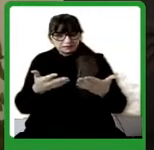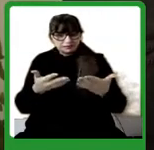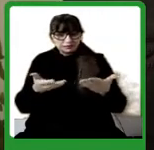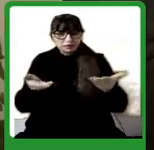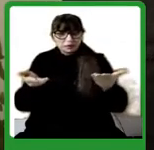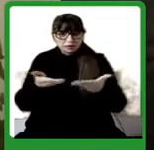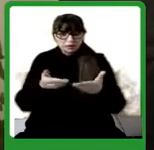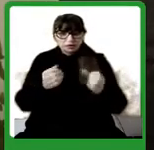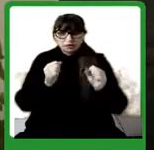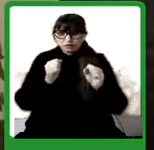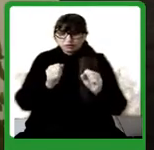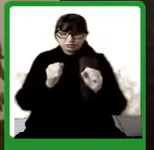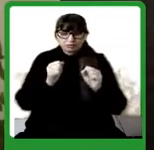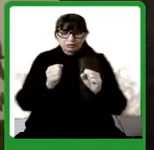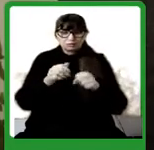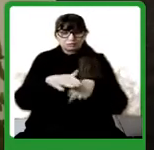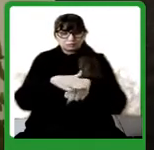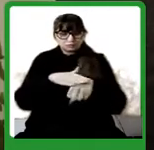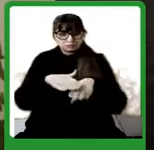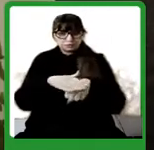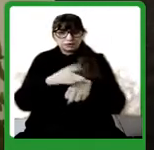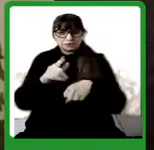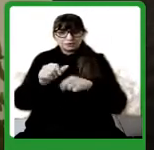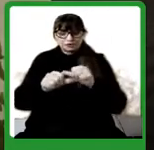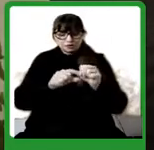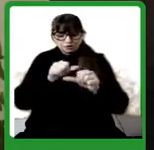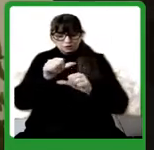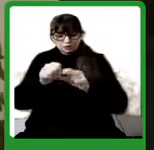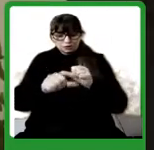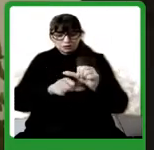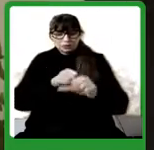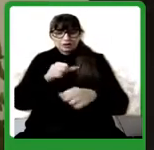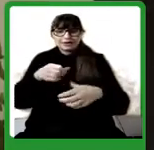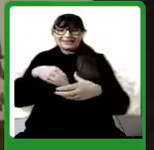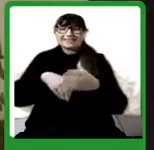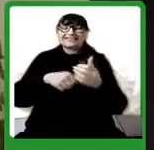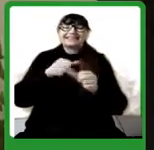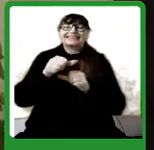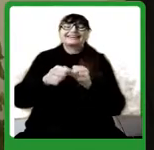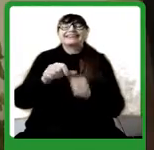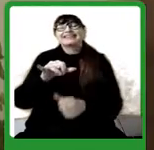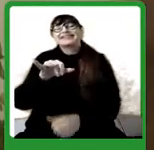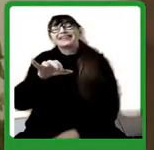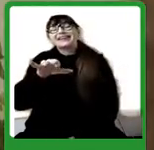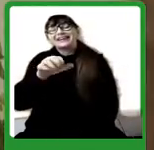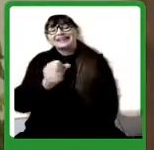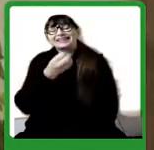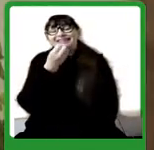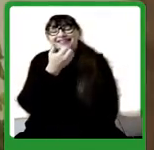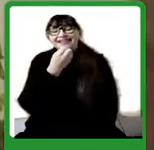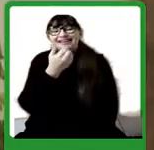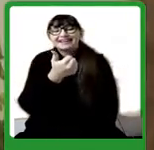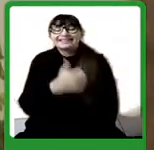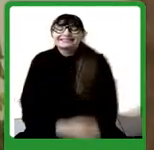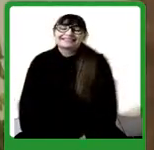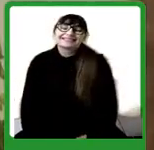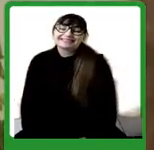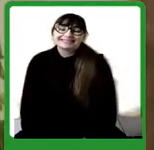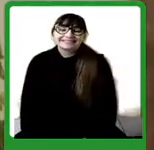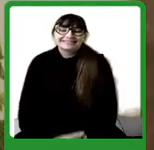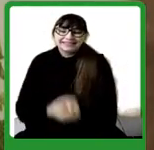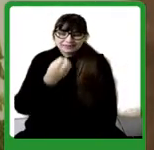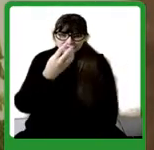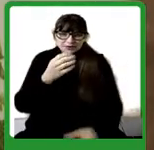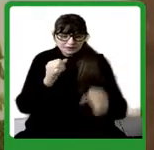gurizada, e eu vou trocar umas mudas de orquídeas com a Dona Maria. Vai lá. Tudo bom, obrigado. Fica com Deus. Quer um torrento, pode pegar aqui.